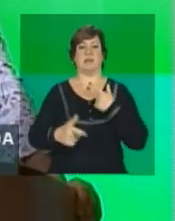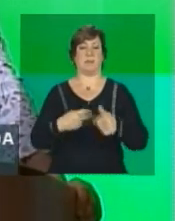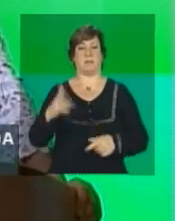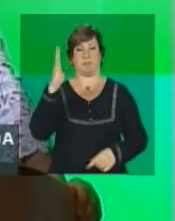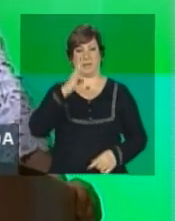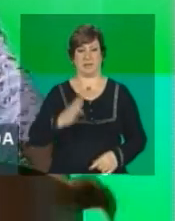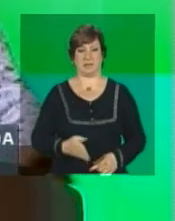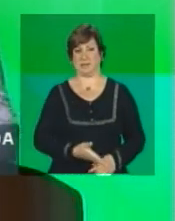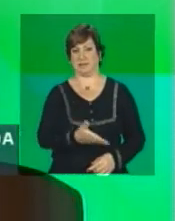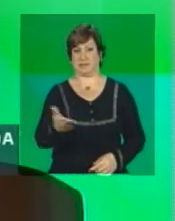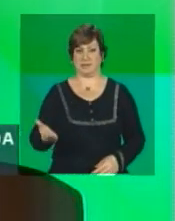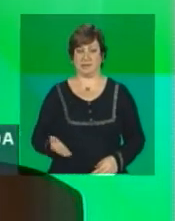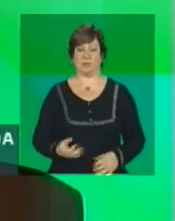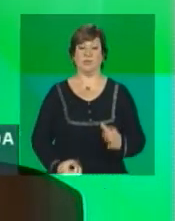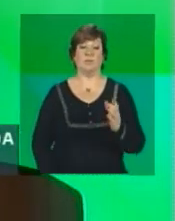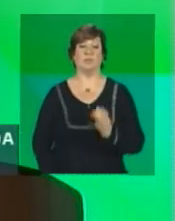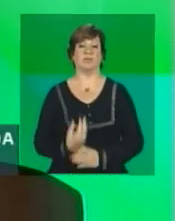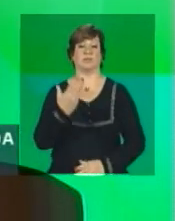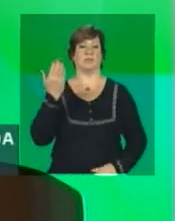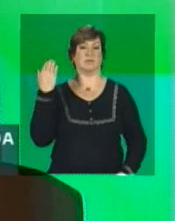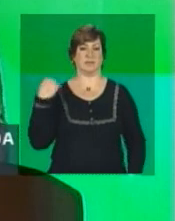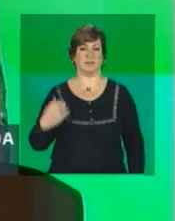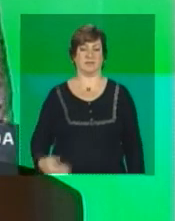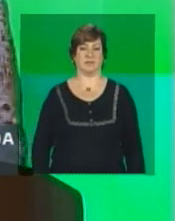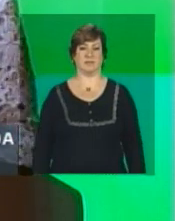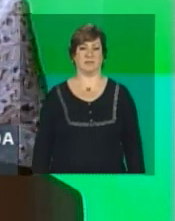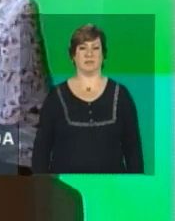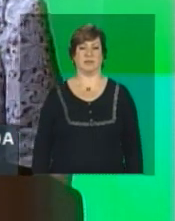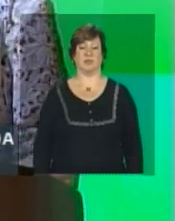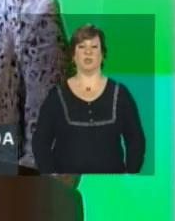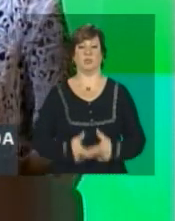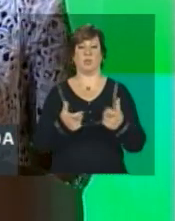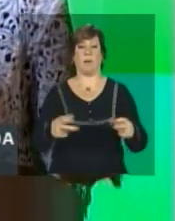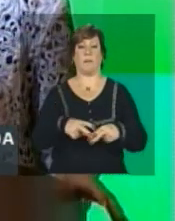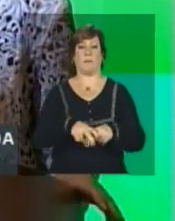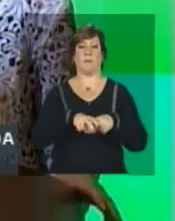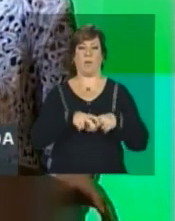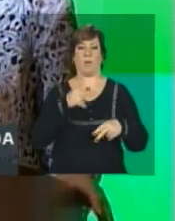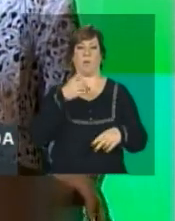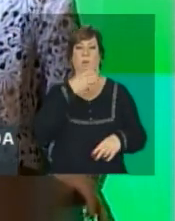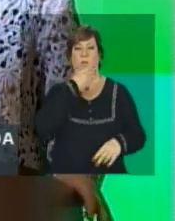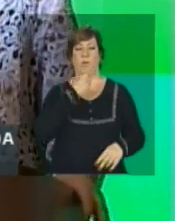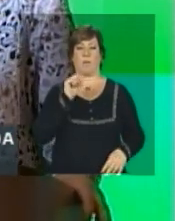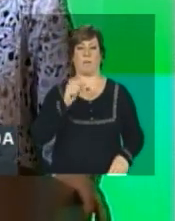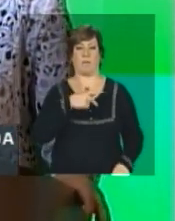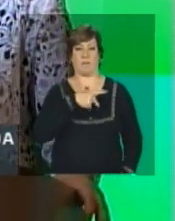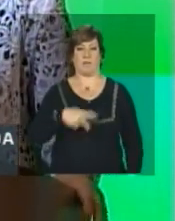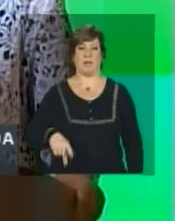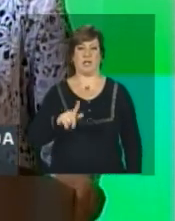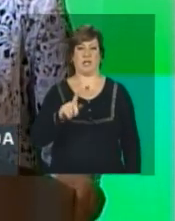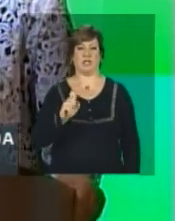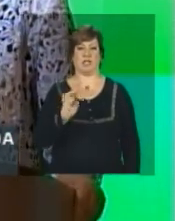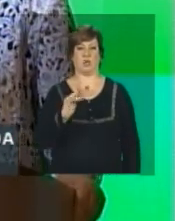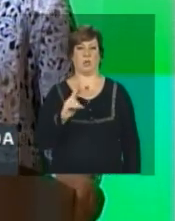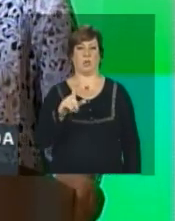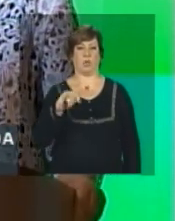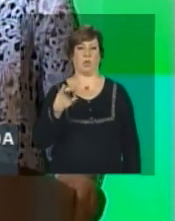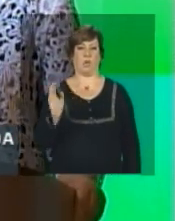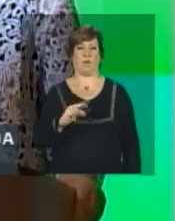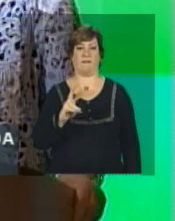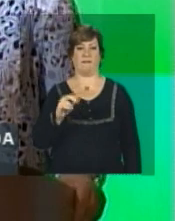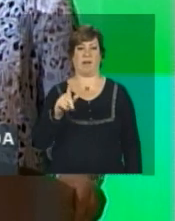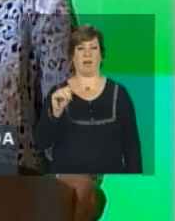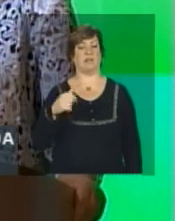país. Surgiu graças à visão de um estadista, o presidente Getúlio Vargas, a